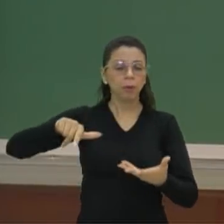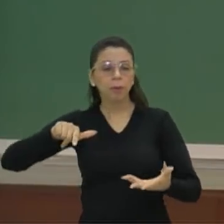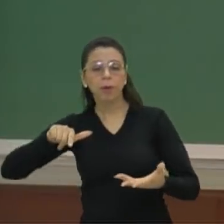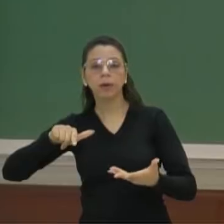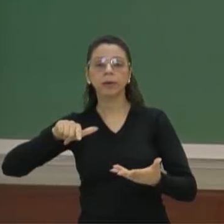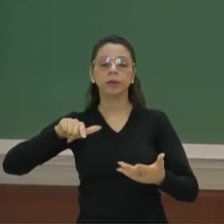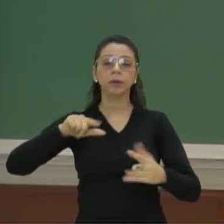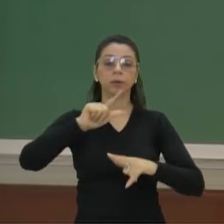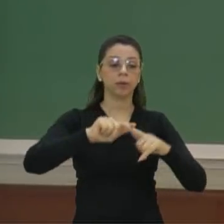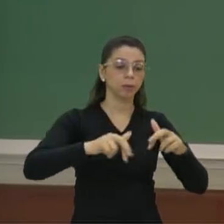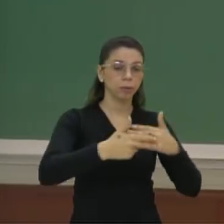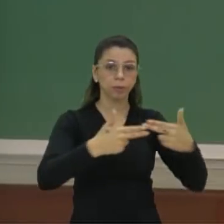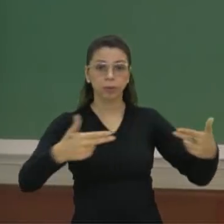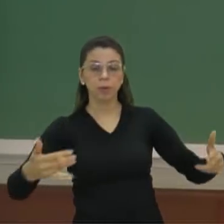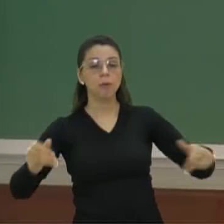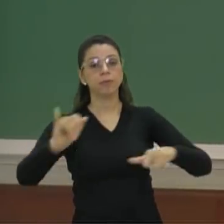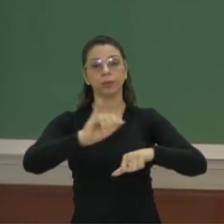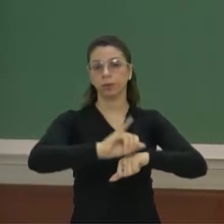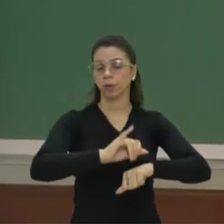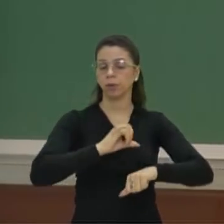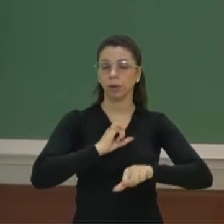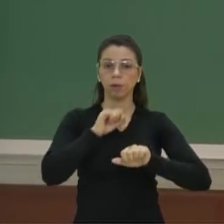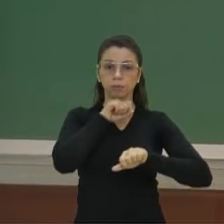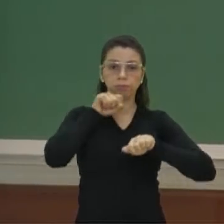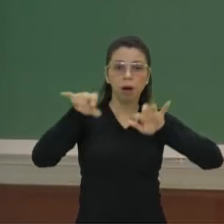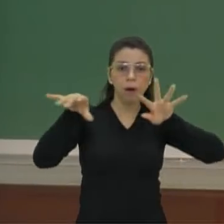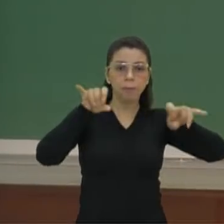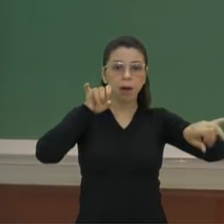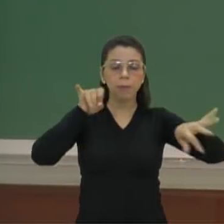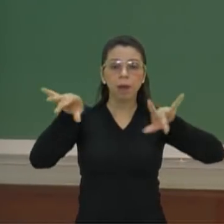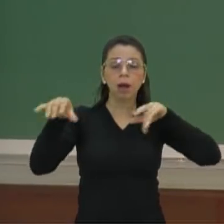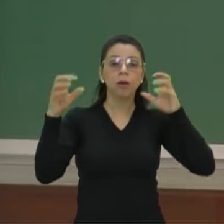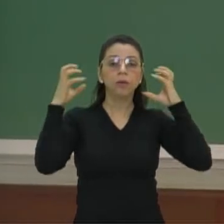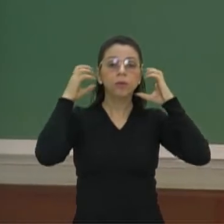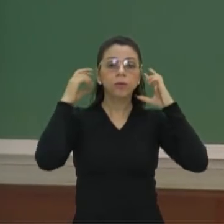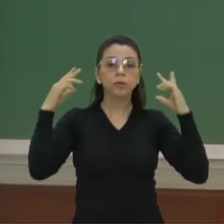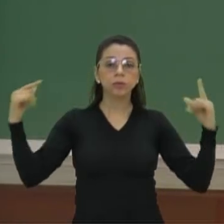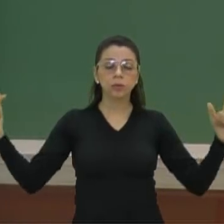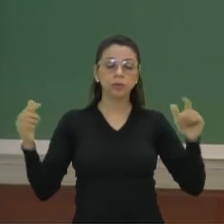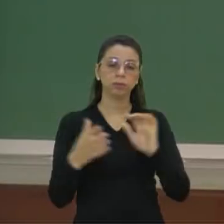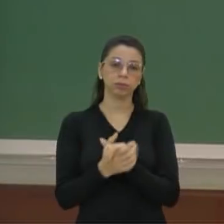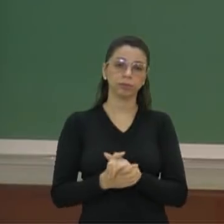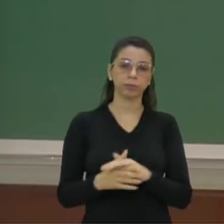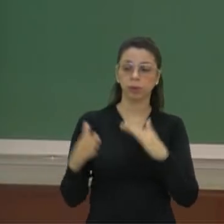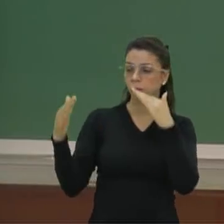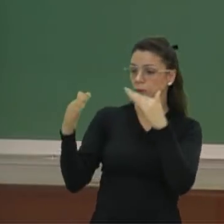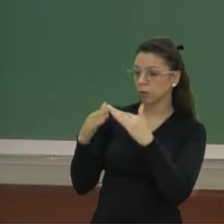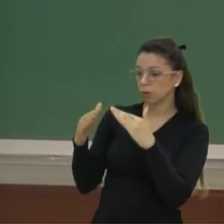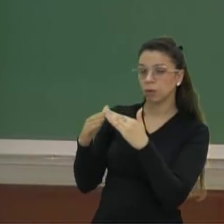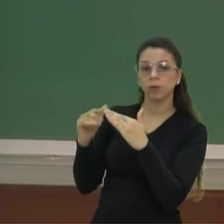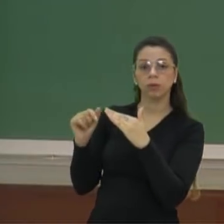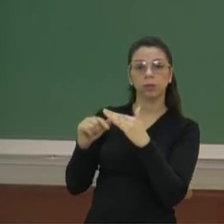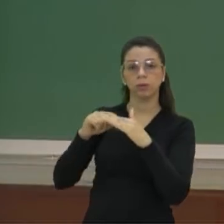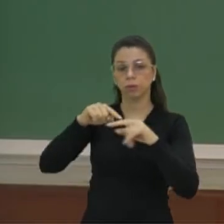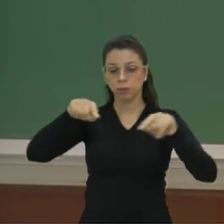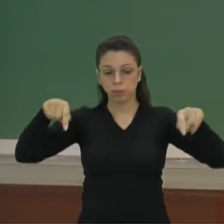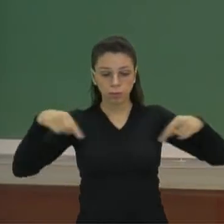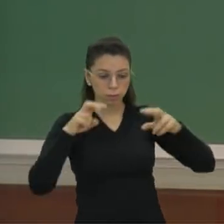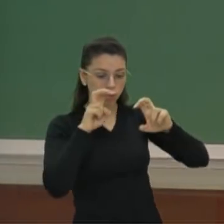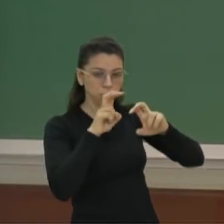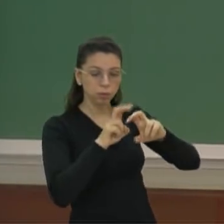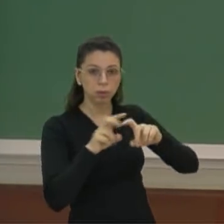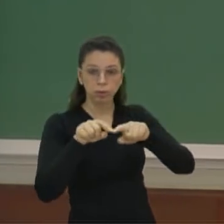quantos objetos na sua casa emitem sons? Primeiro no seu quarto, na sala, na